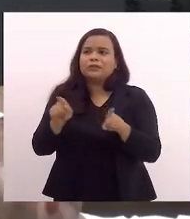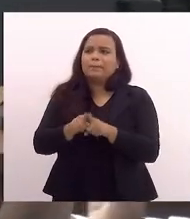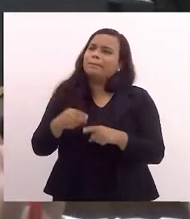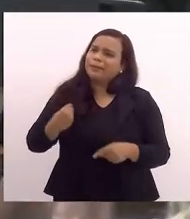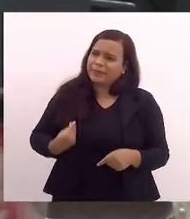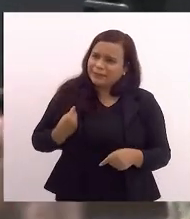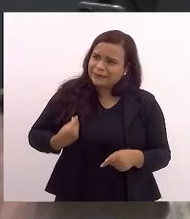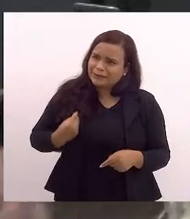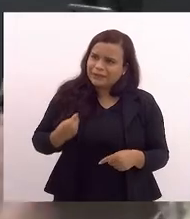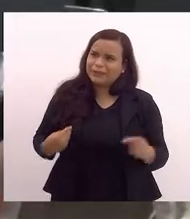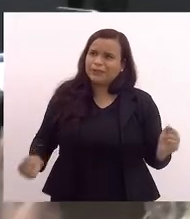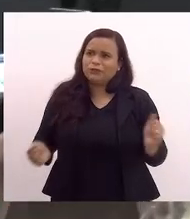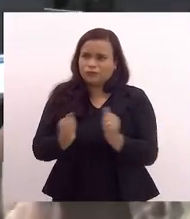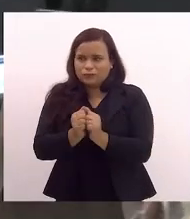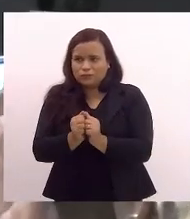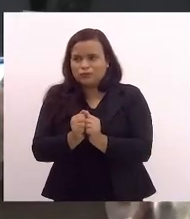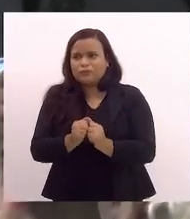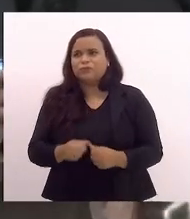presente entre nós.